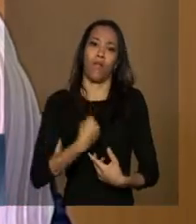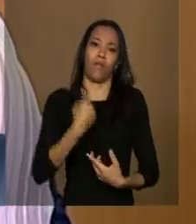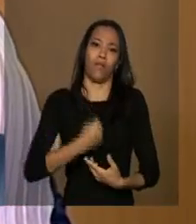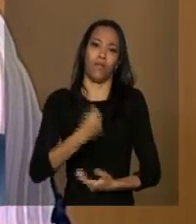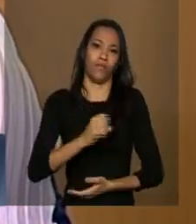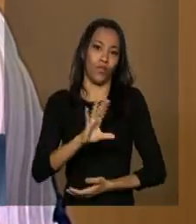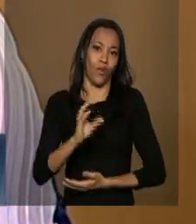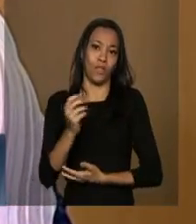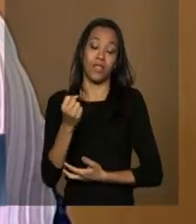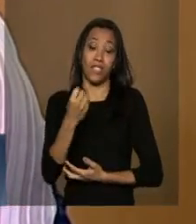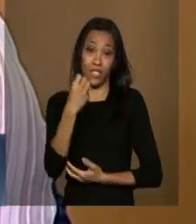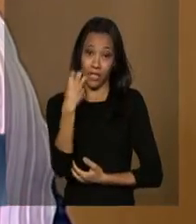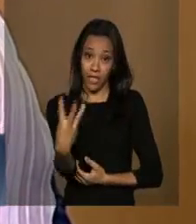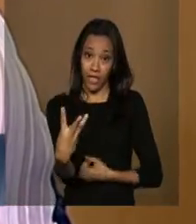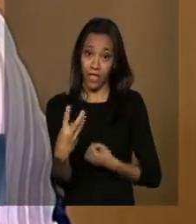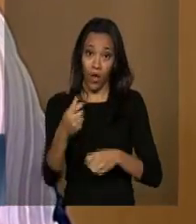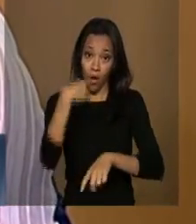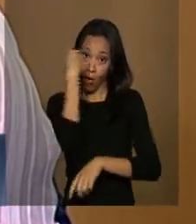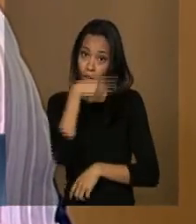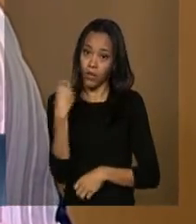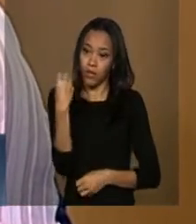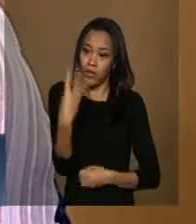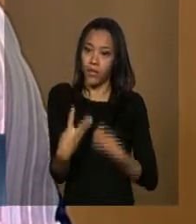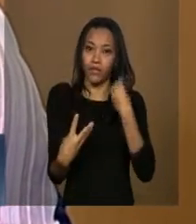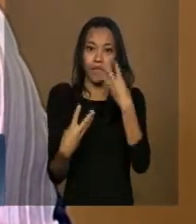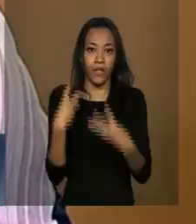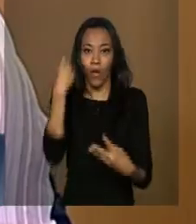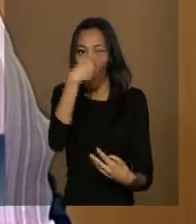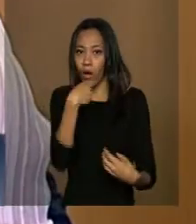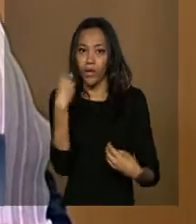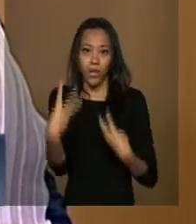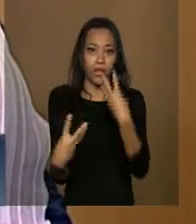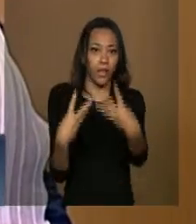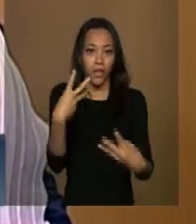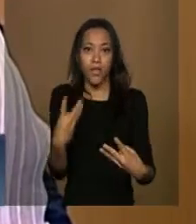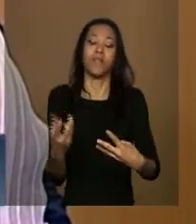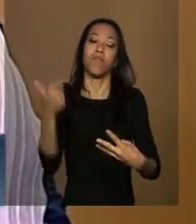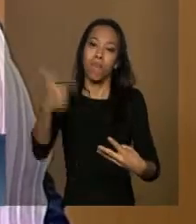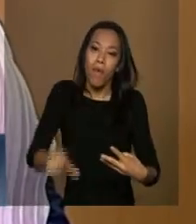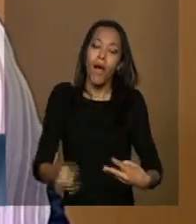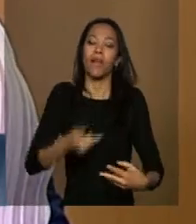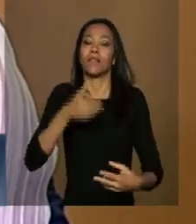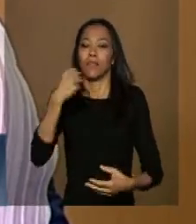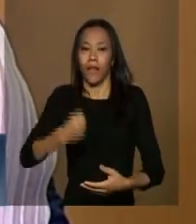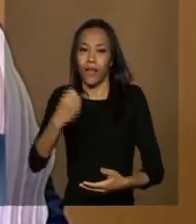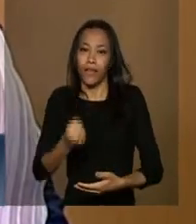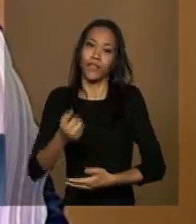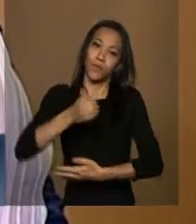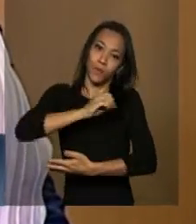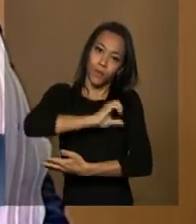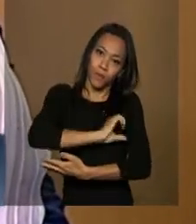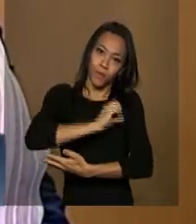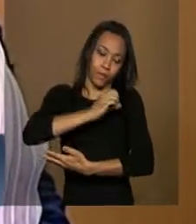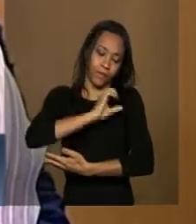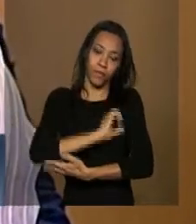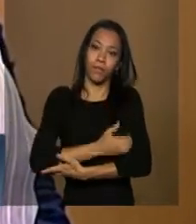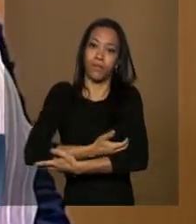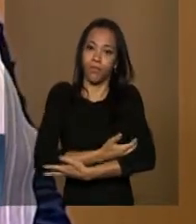dia, de 3 em 3 horas, eu vou lá, eu tiro o meu leite, dou para ele e vem mais o leite do banco de leite, né? Para